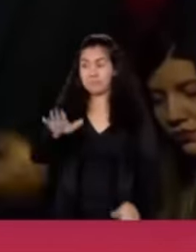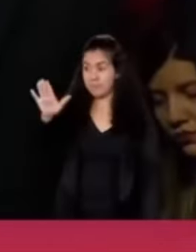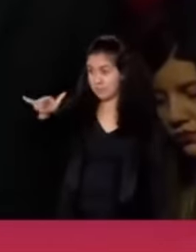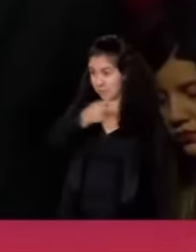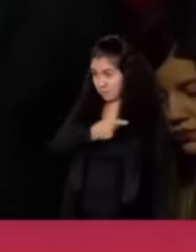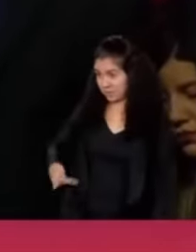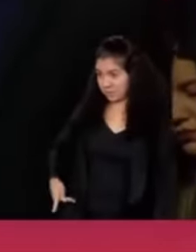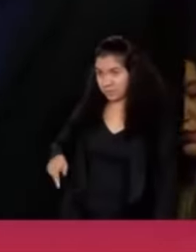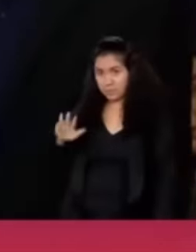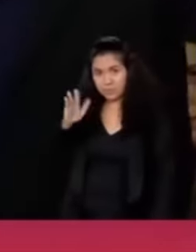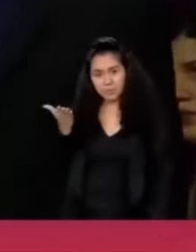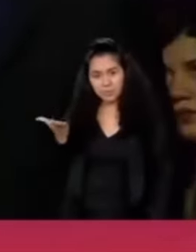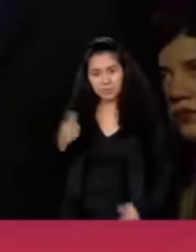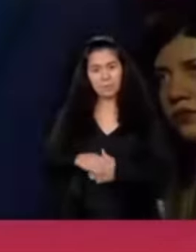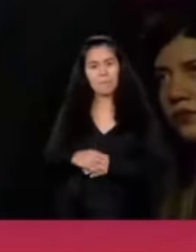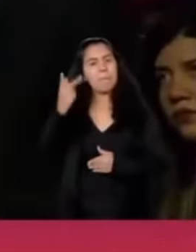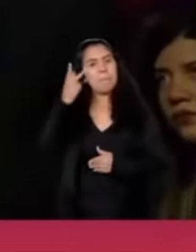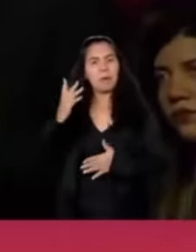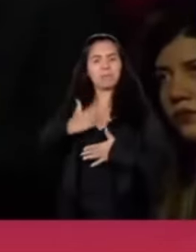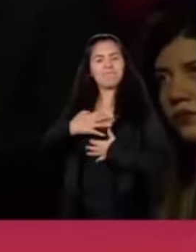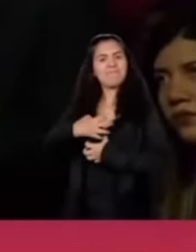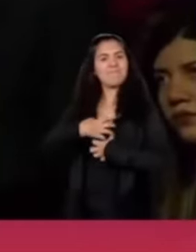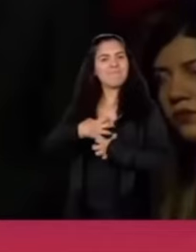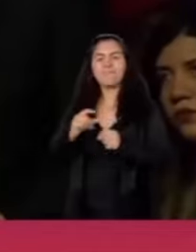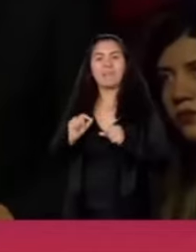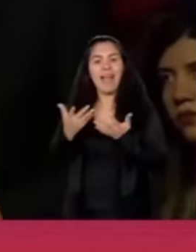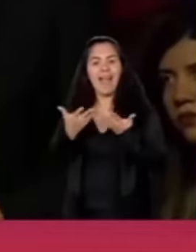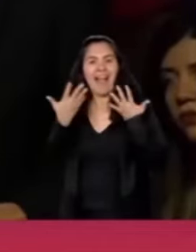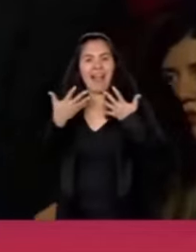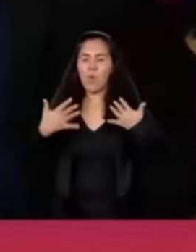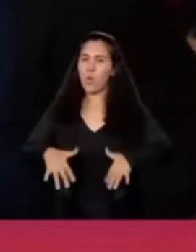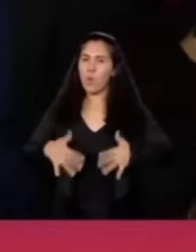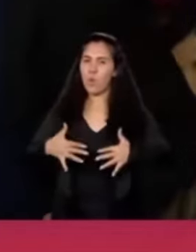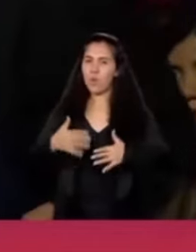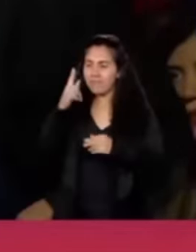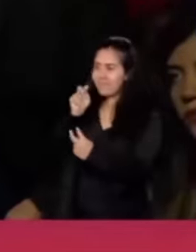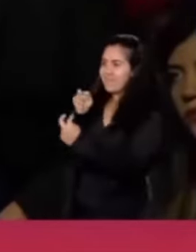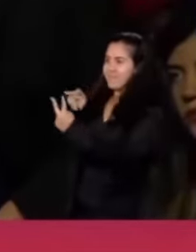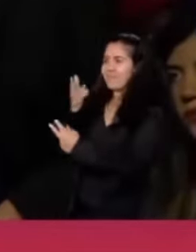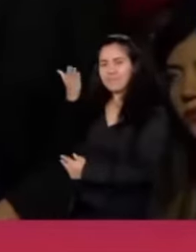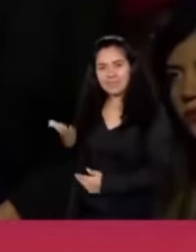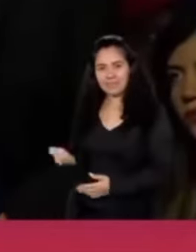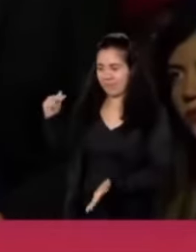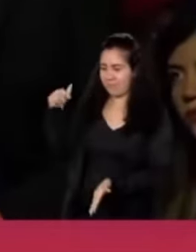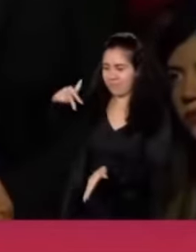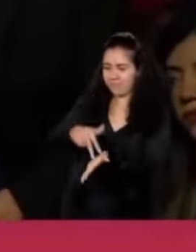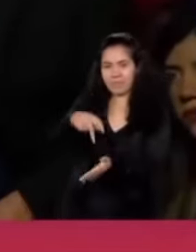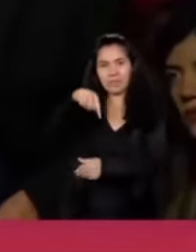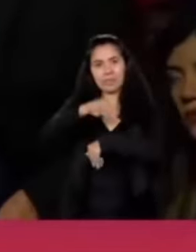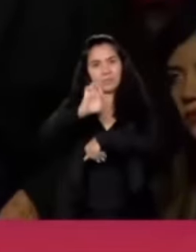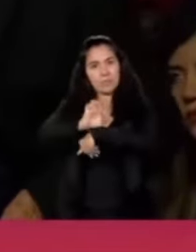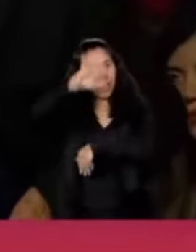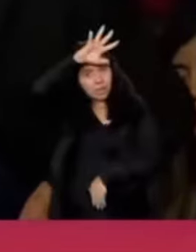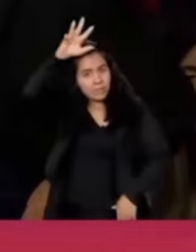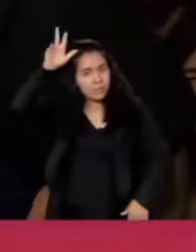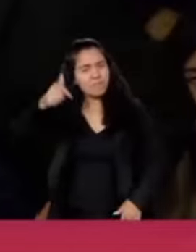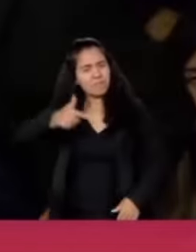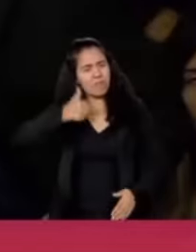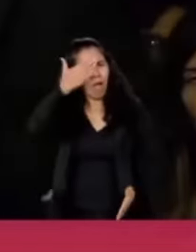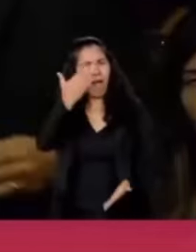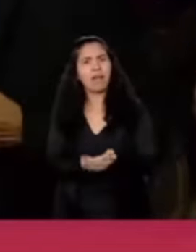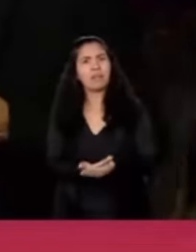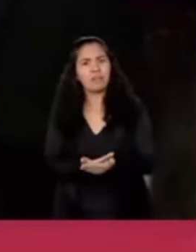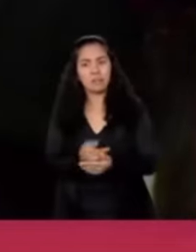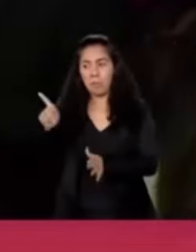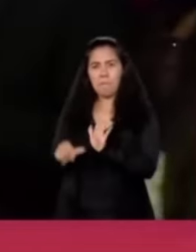Presidente, primeiro para mim é uma alegria muito grande ter o senhor aqui mais uma vez no estado de Mato Grosso. E acredito que a primeira vez